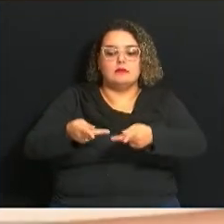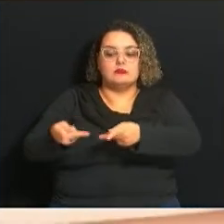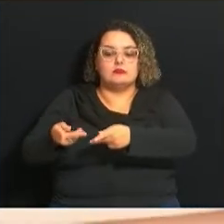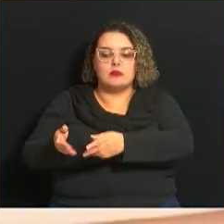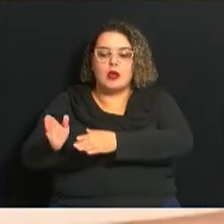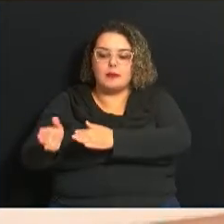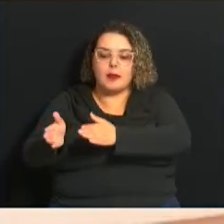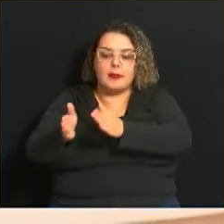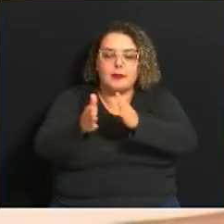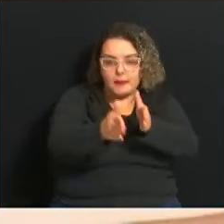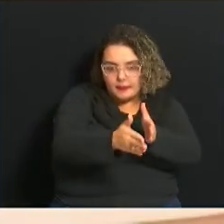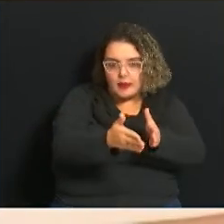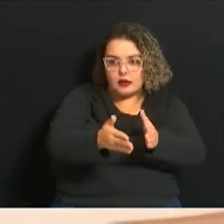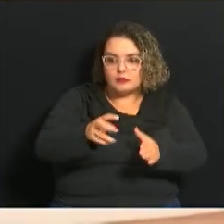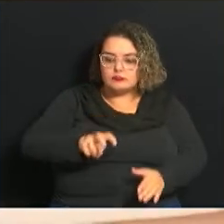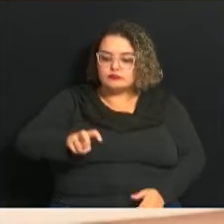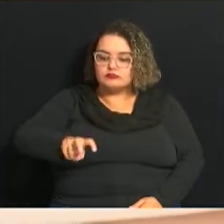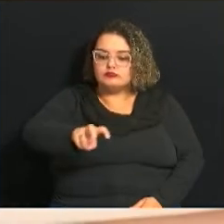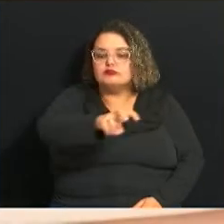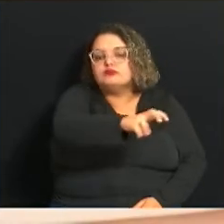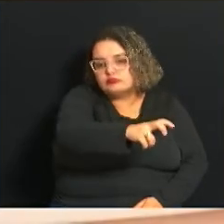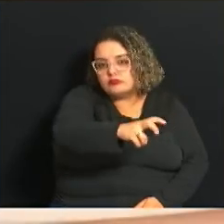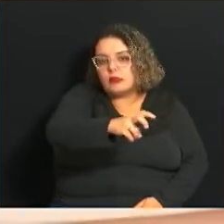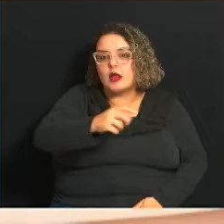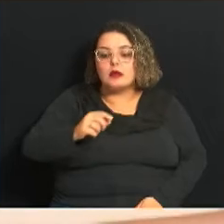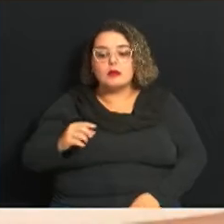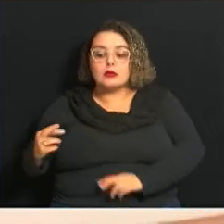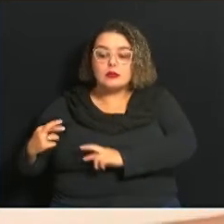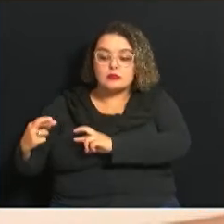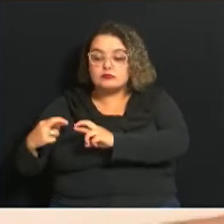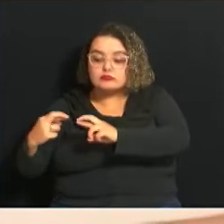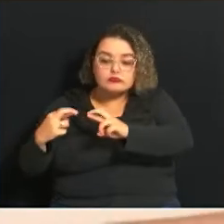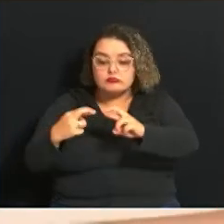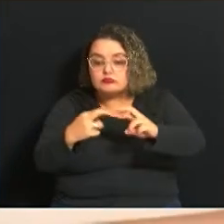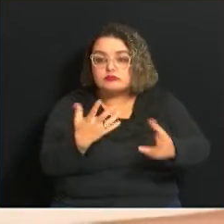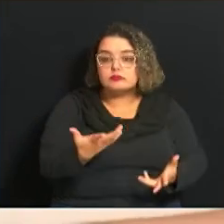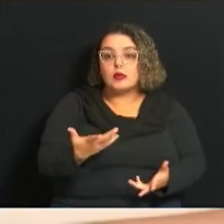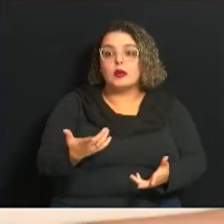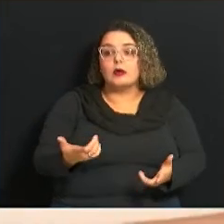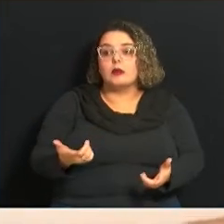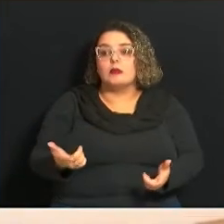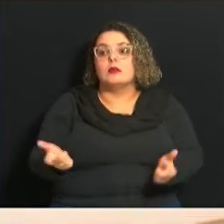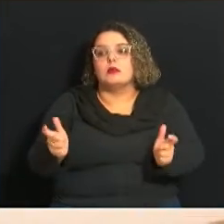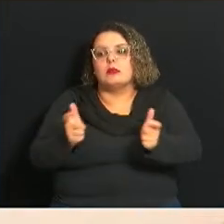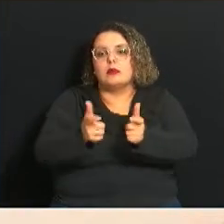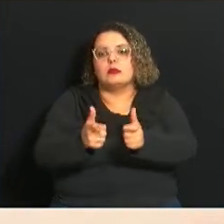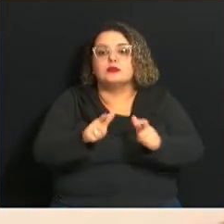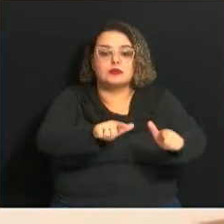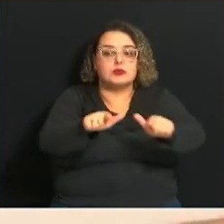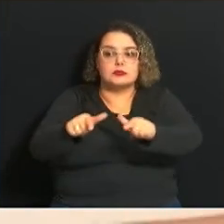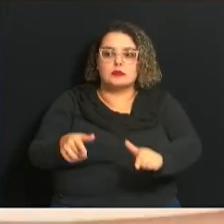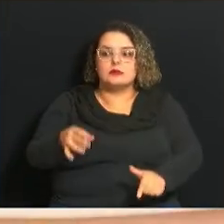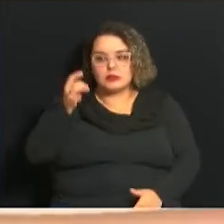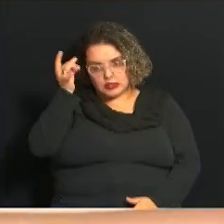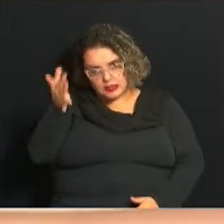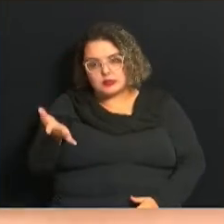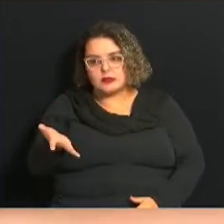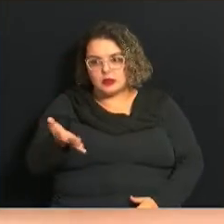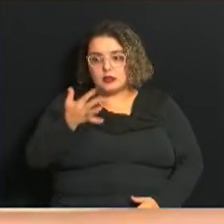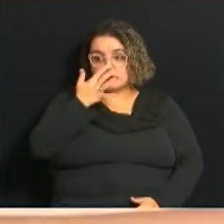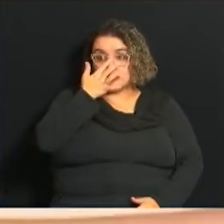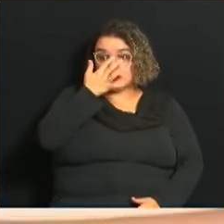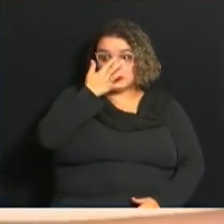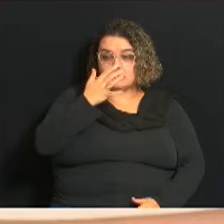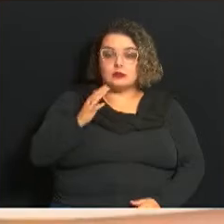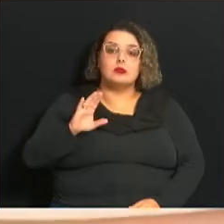um trajeto, assim, uma localidade que ele pudesse estar, para a gente conseguir diminuir as buscas, assim, o lugar, assim, ficar mais específico. E aí foi